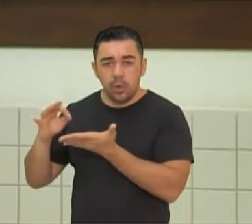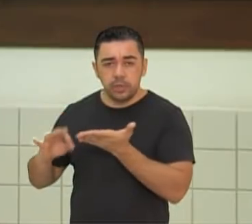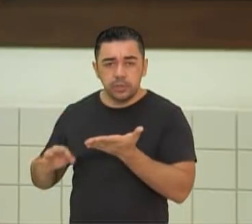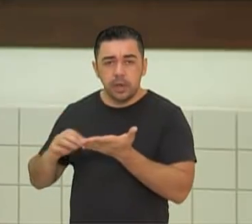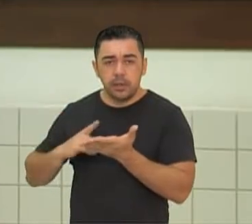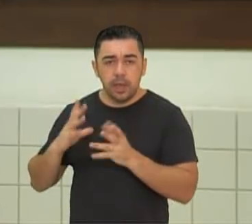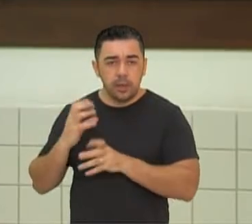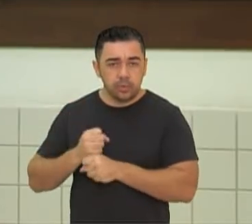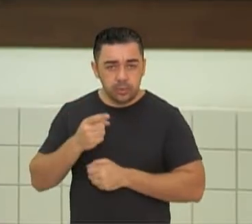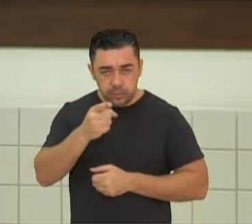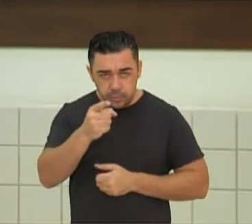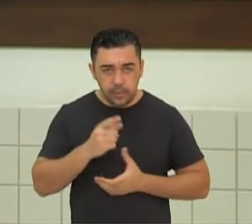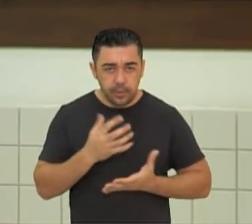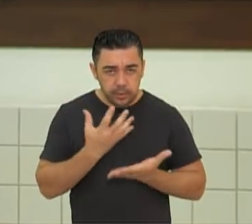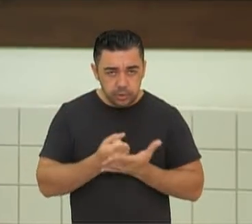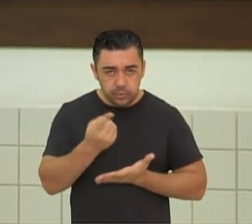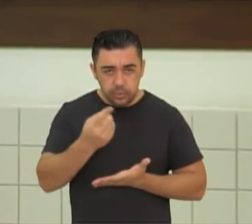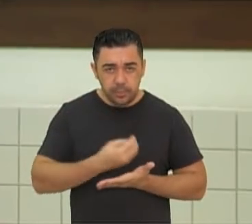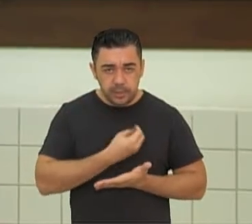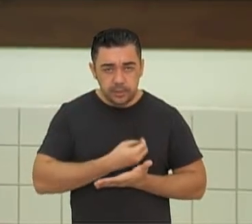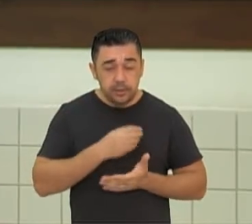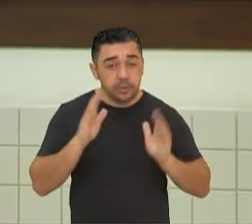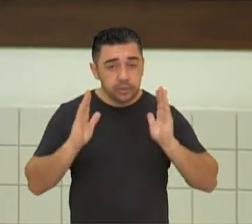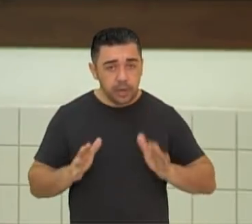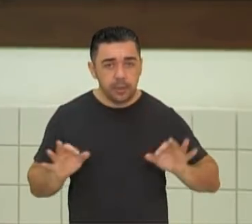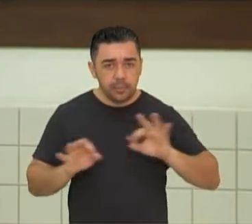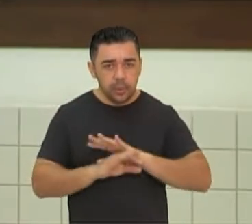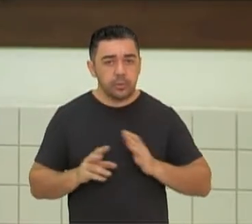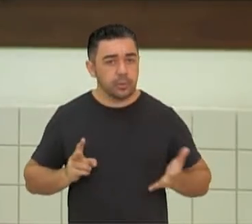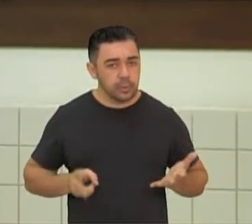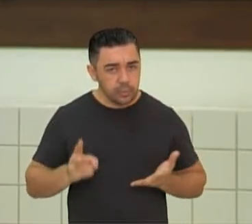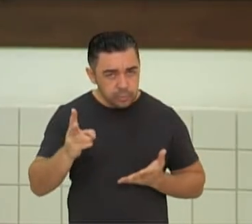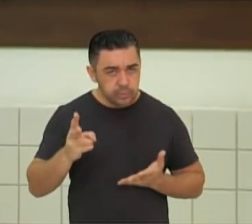fazer a verificação. Beleza? Feito isso, a gente dá